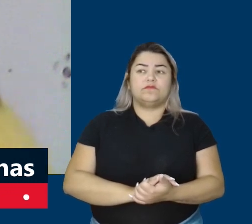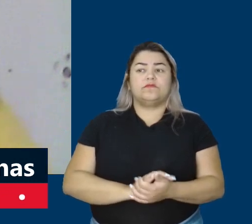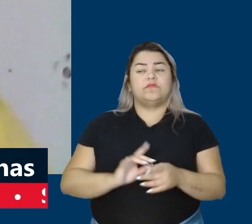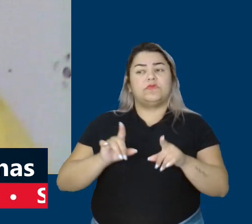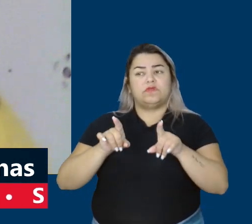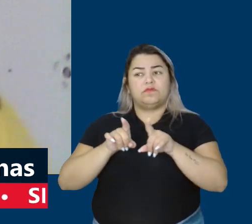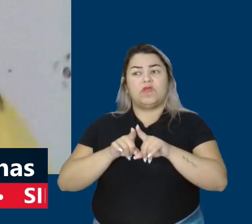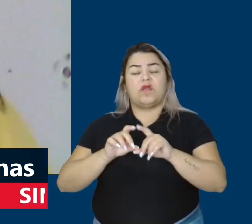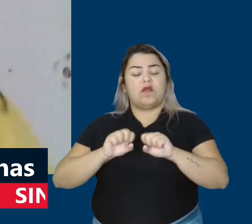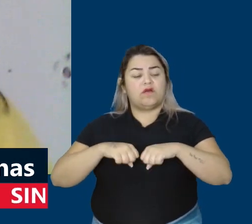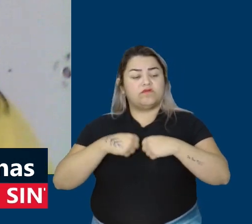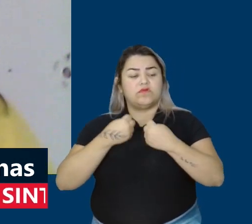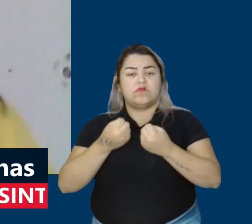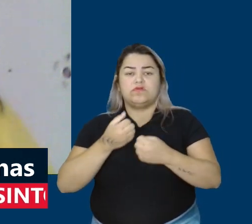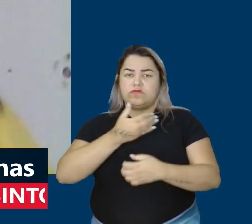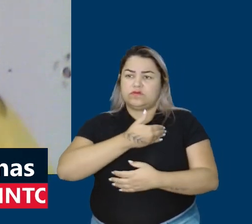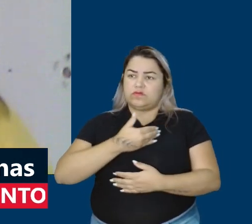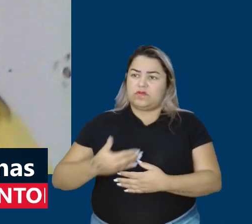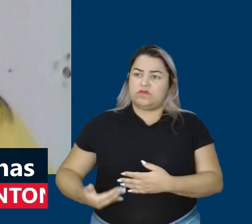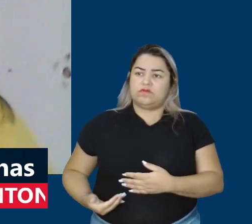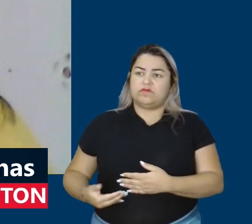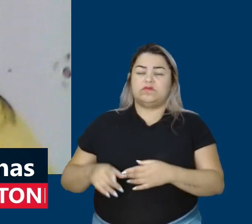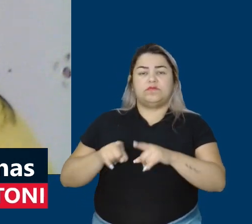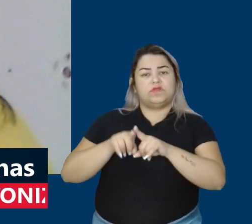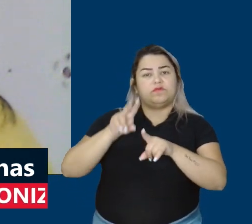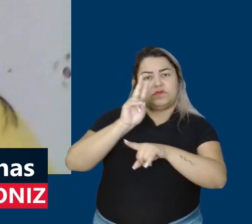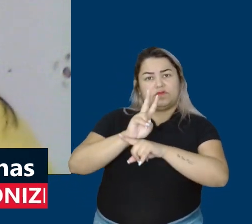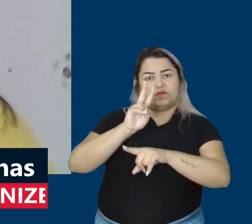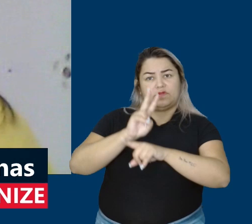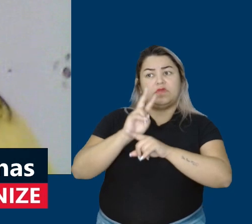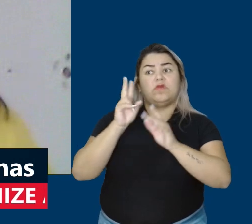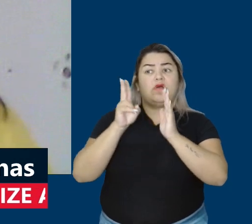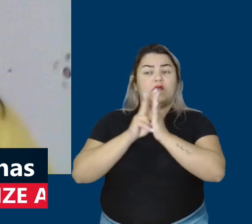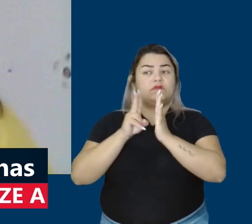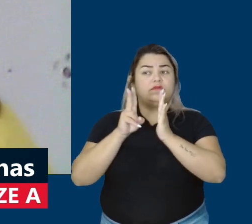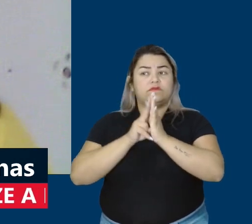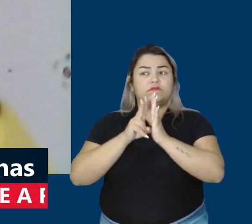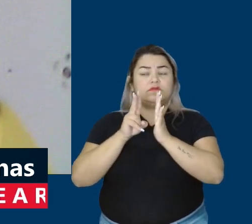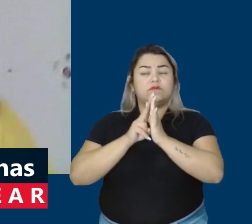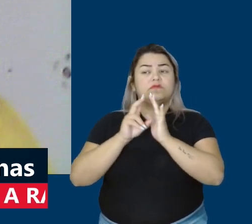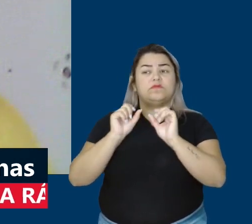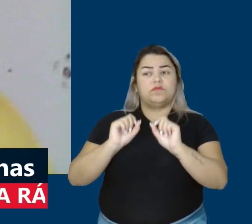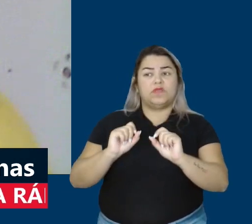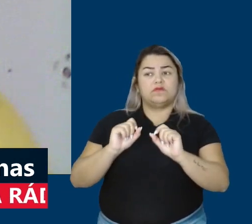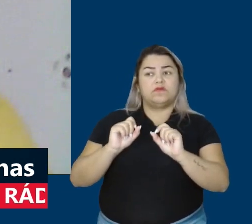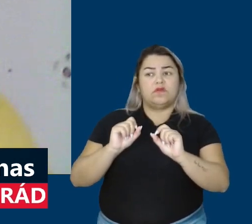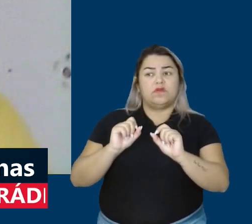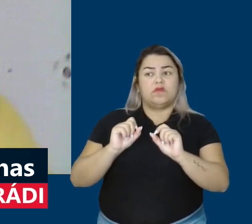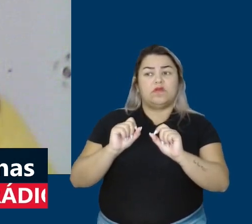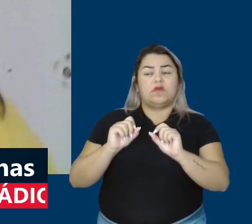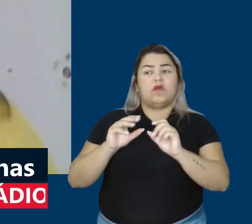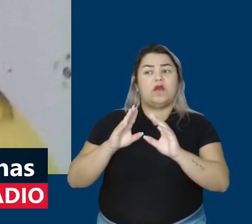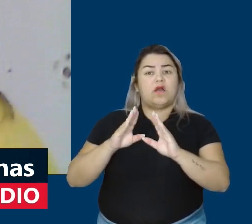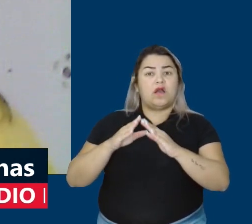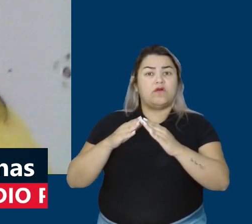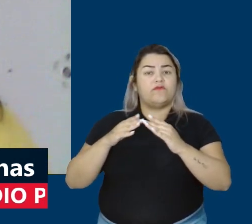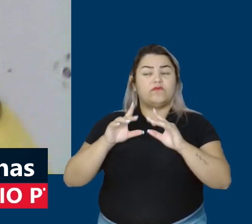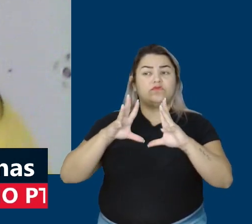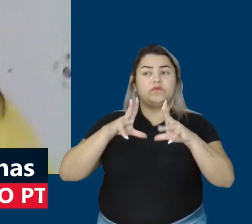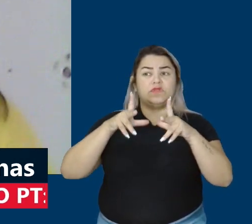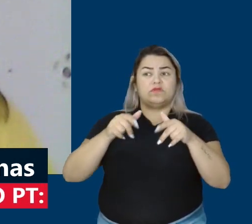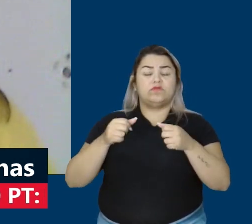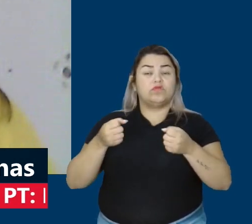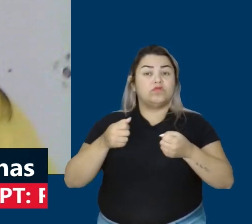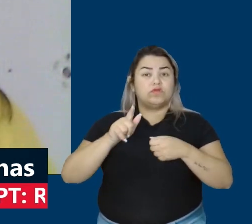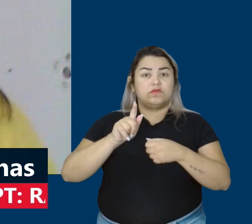colocou a força do governo, ao invés da proteção dos povos indígenas e dos Yanomamis, eles colocaram a favor dos